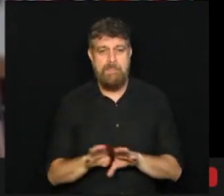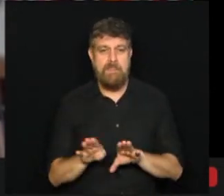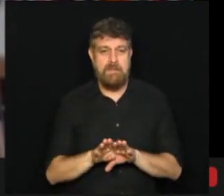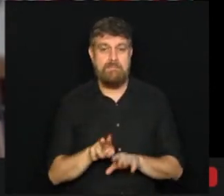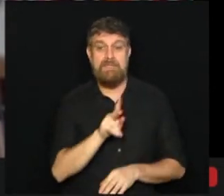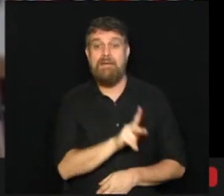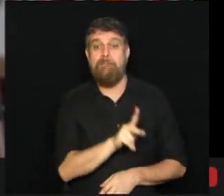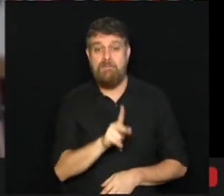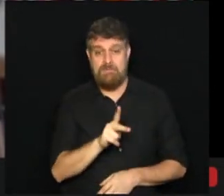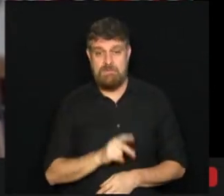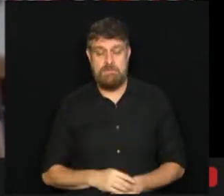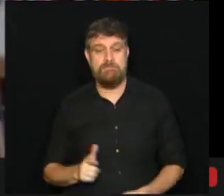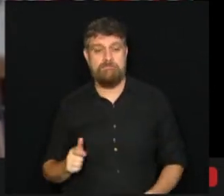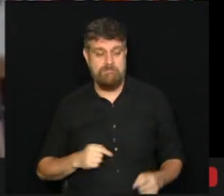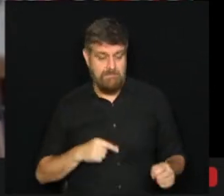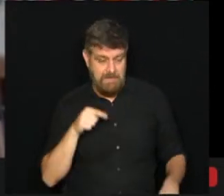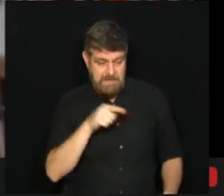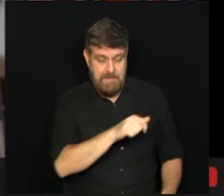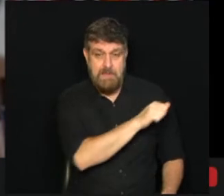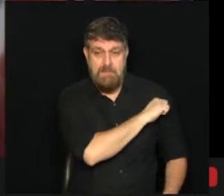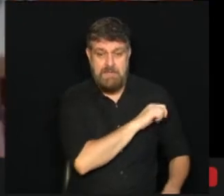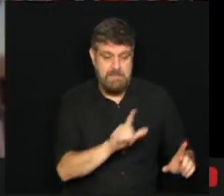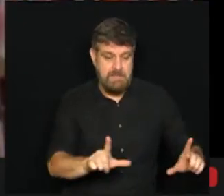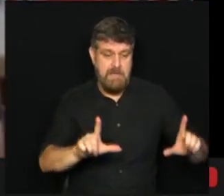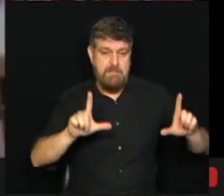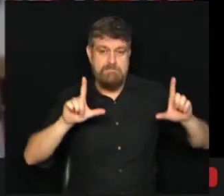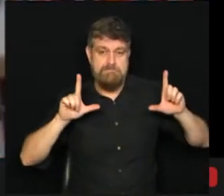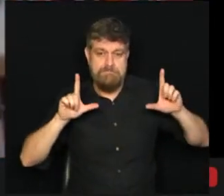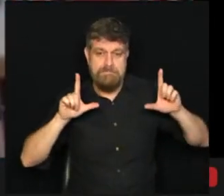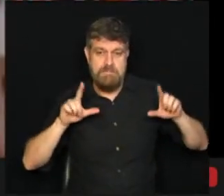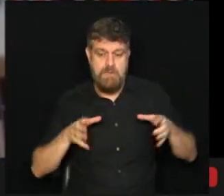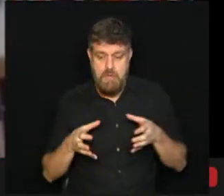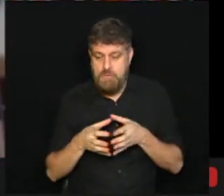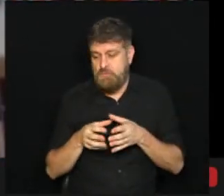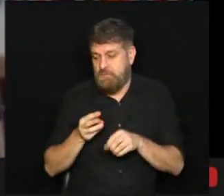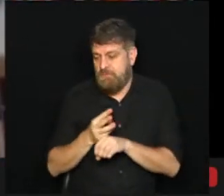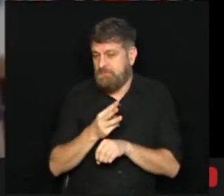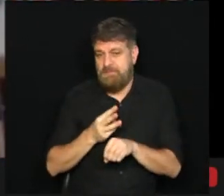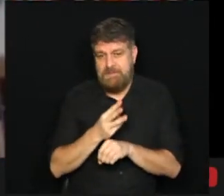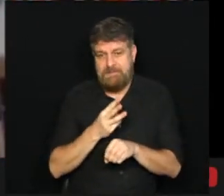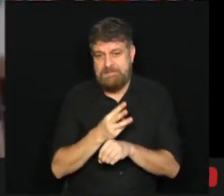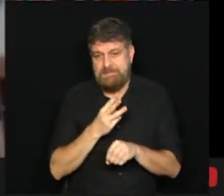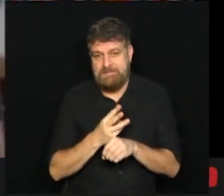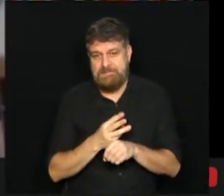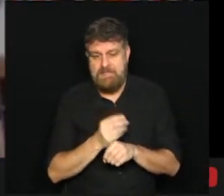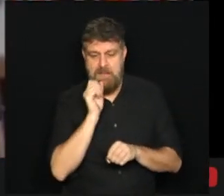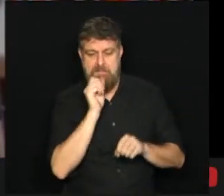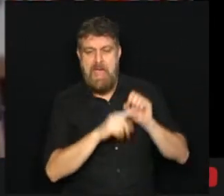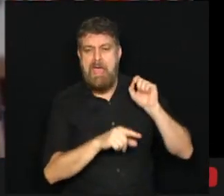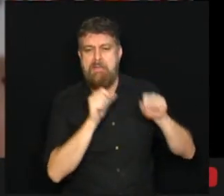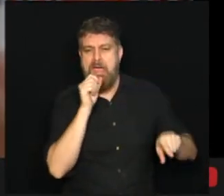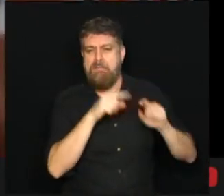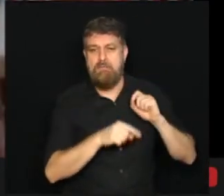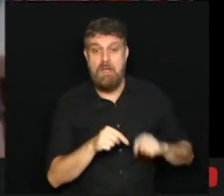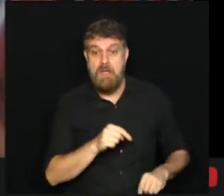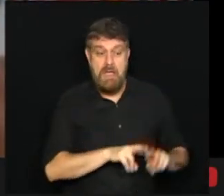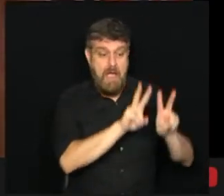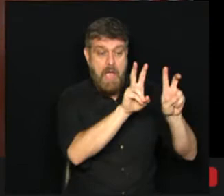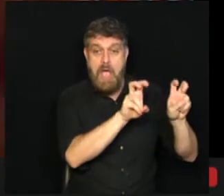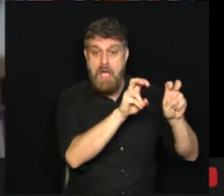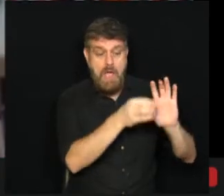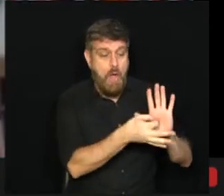direção. Foi exposta, inclusive publicamente, no grupo, e questionada a sua sugestão para